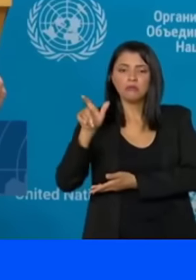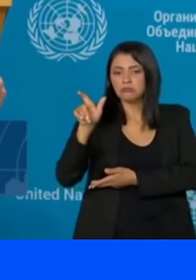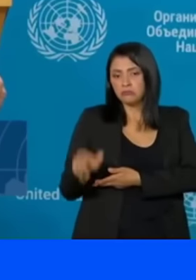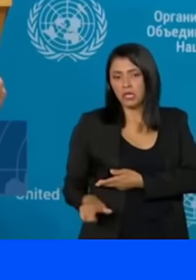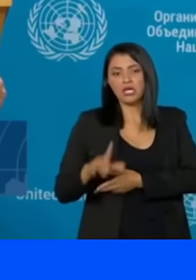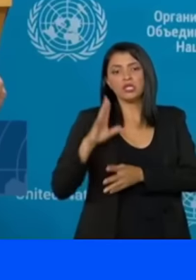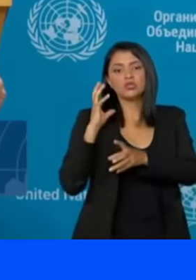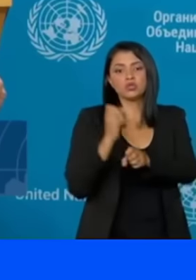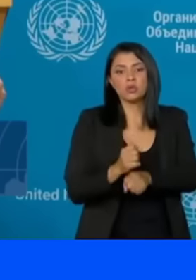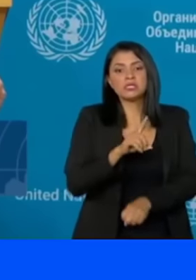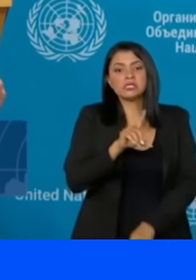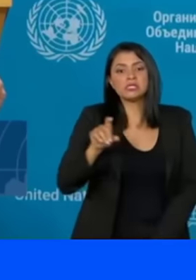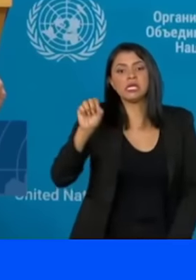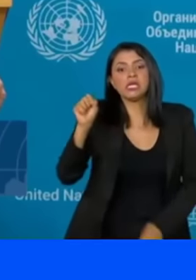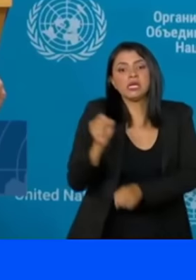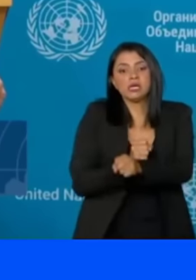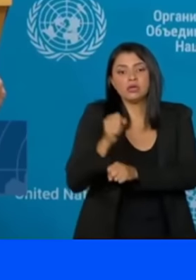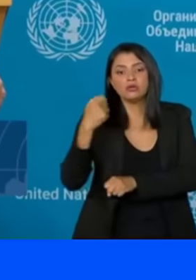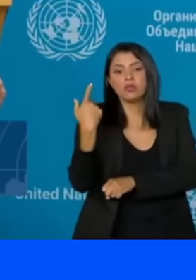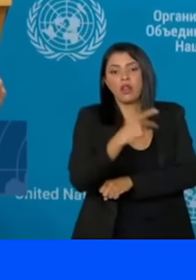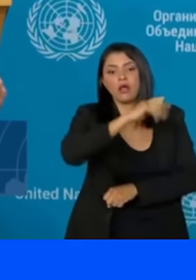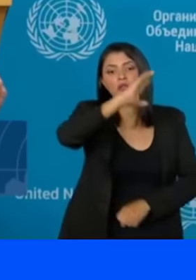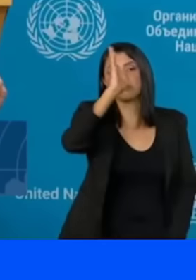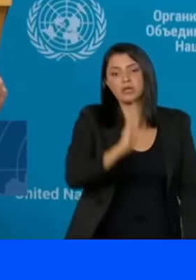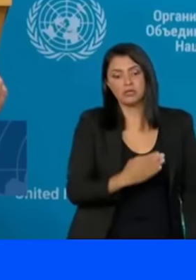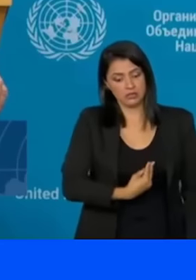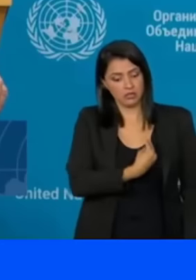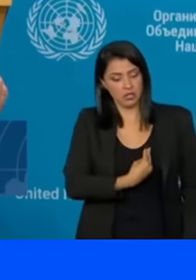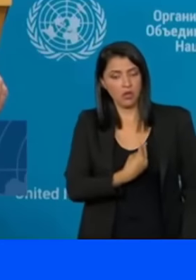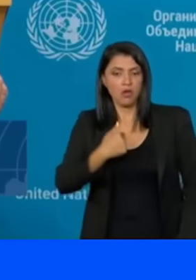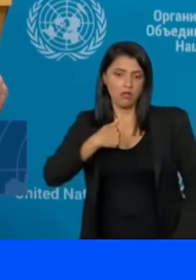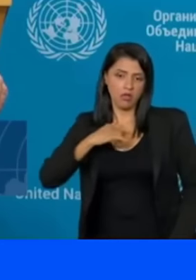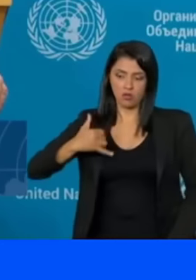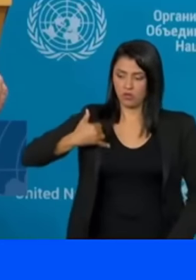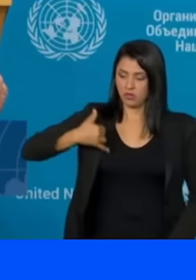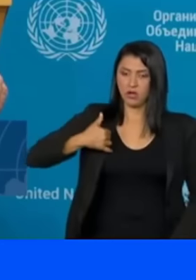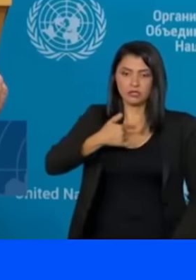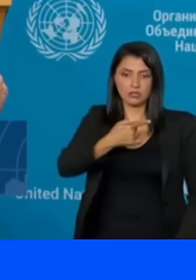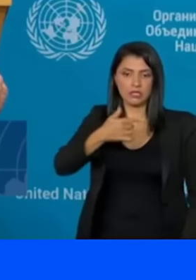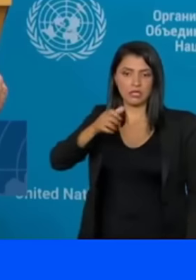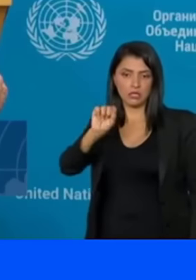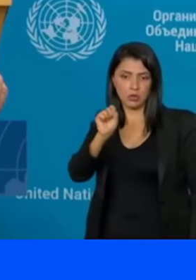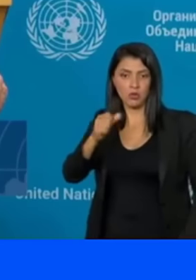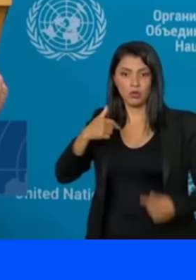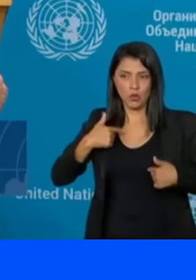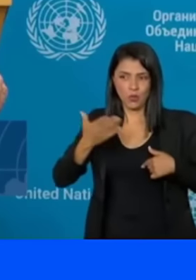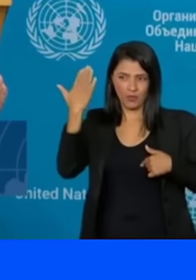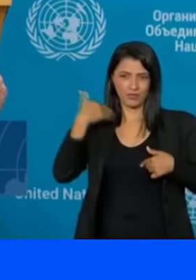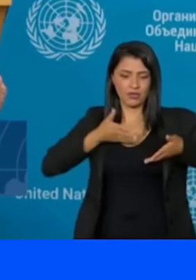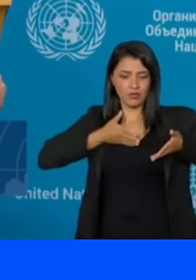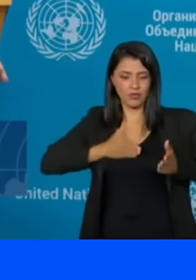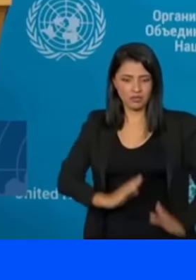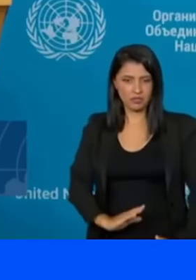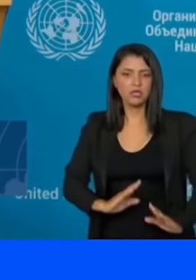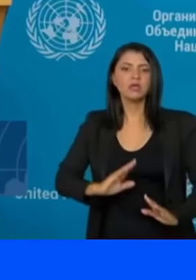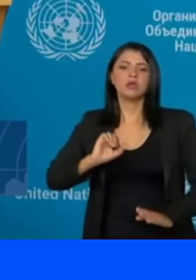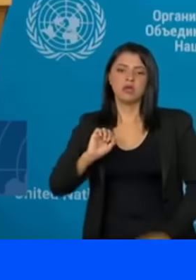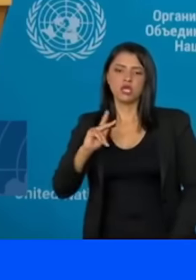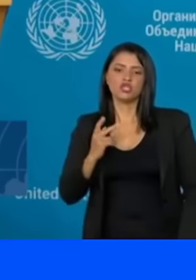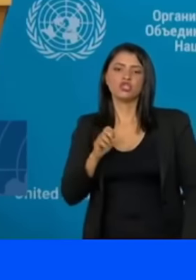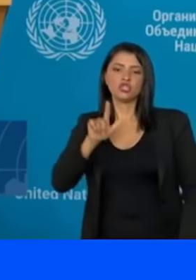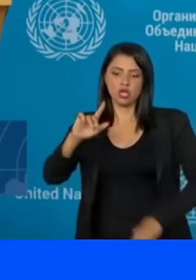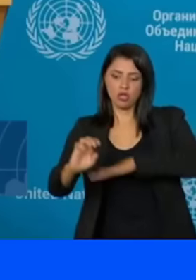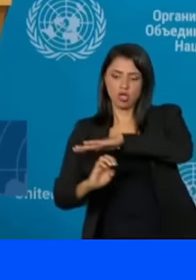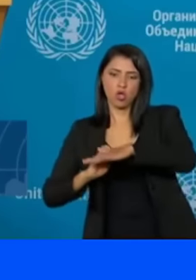100 anos no Brasil. Eu só tenho 78 anos, significa que quando eu nasci, a Shell já estava no